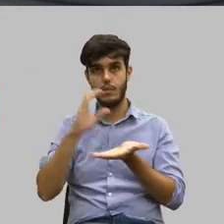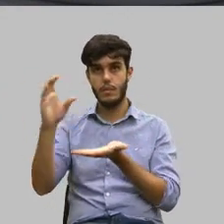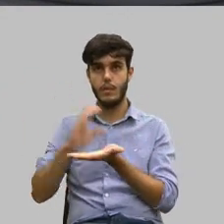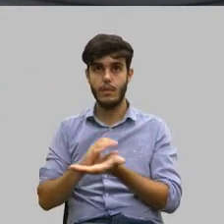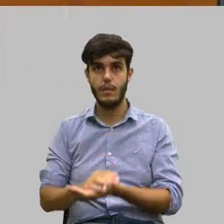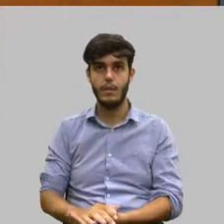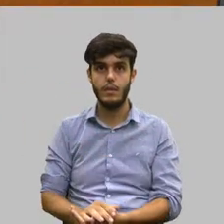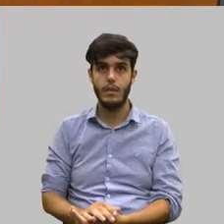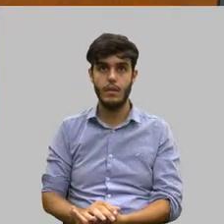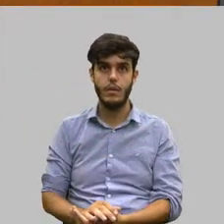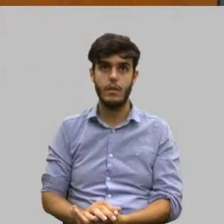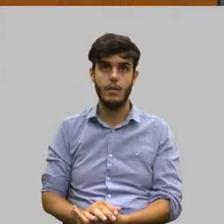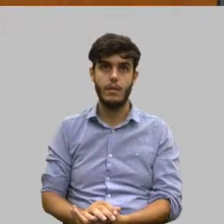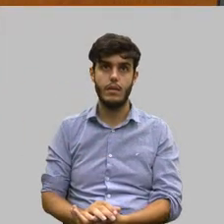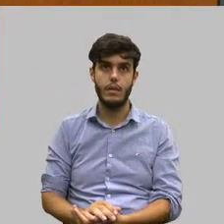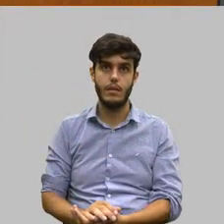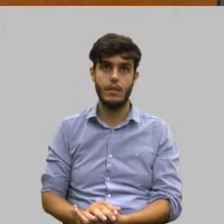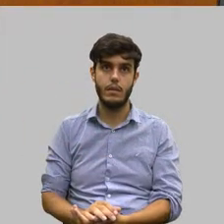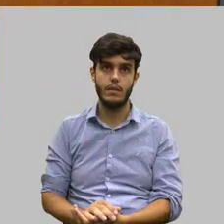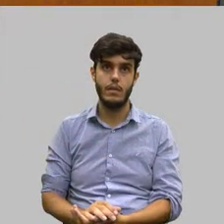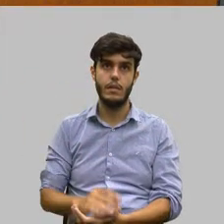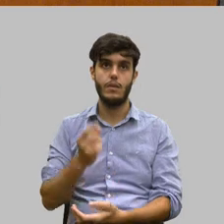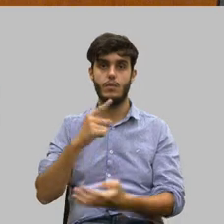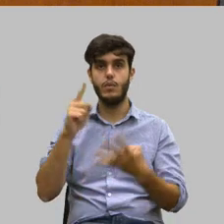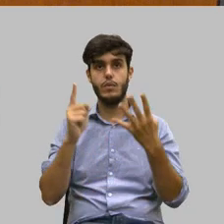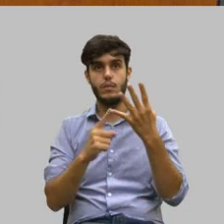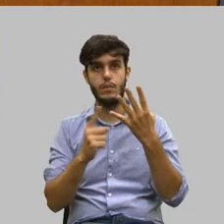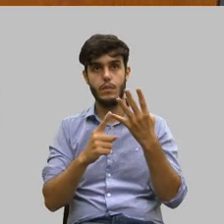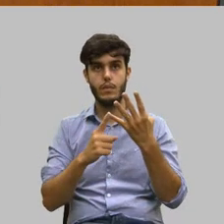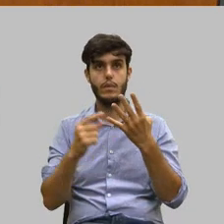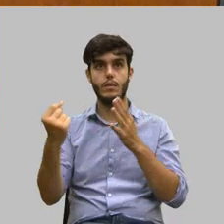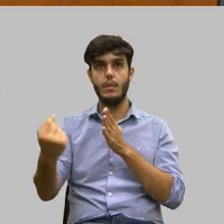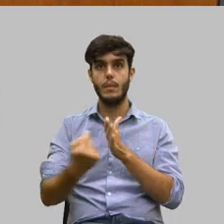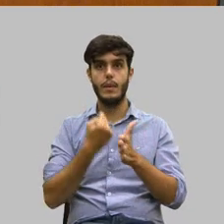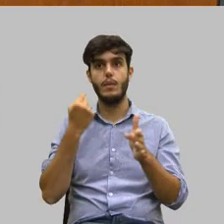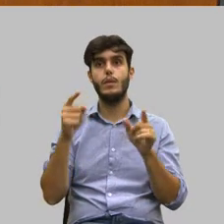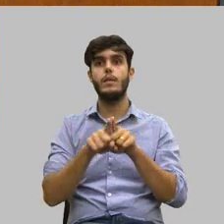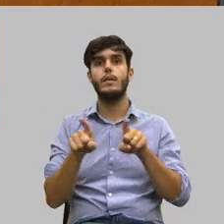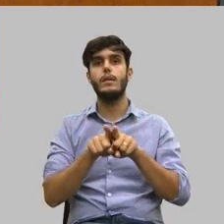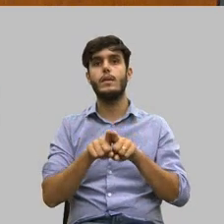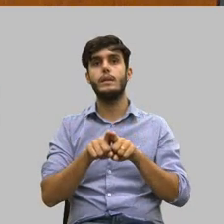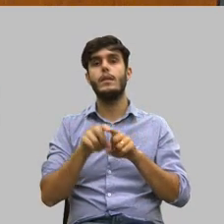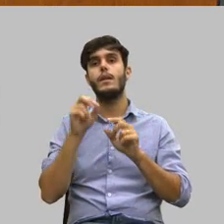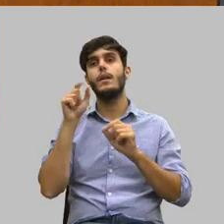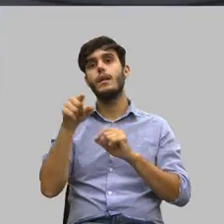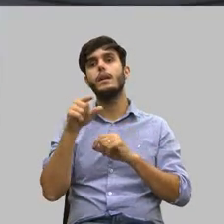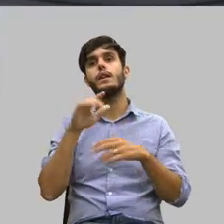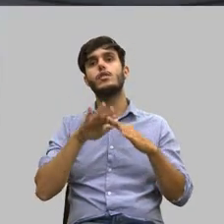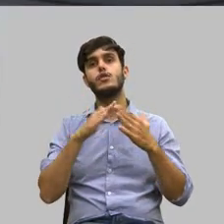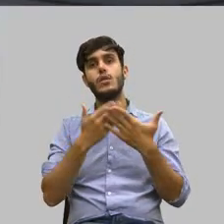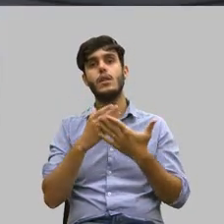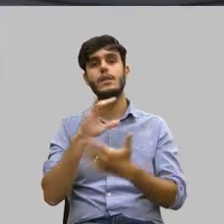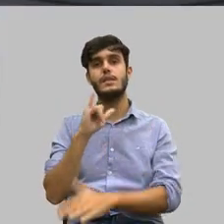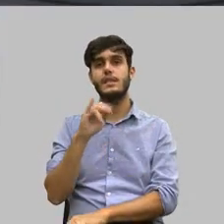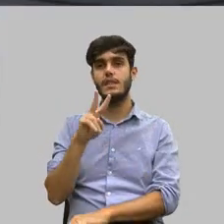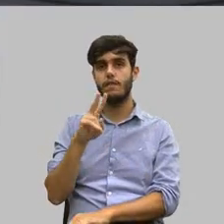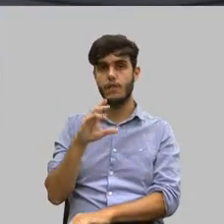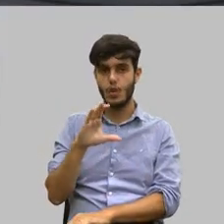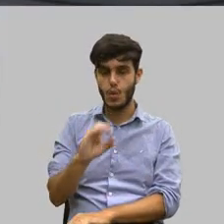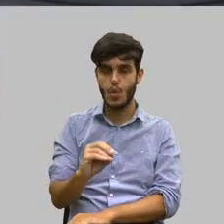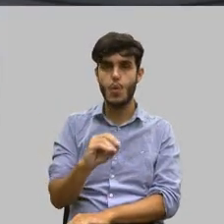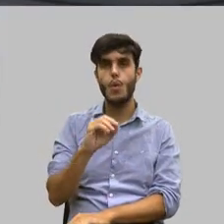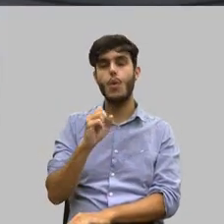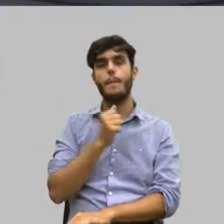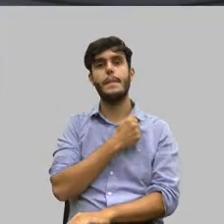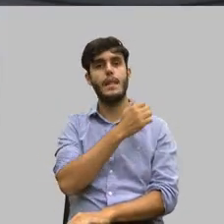Ok tem mais um Último Ponto né senhora me per perguntou eh sobre as escolas cívico-militares bom eh